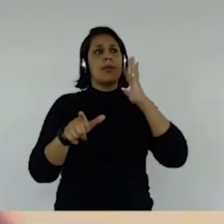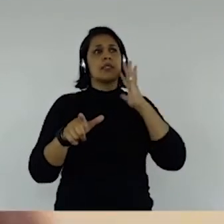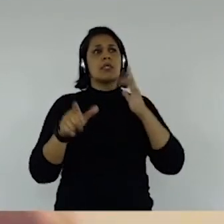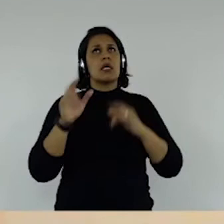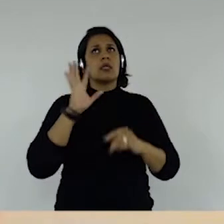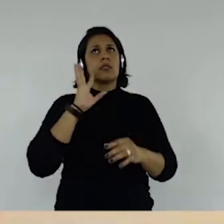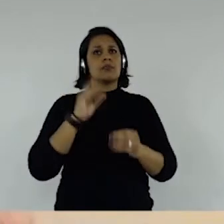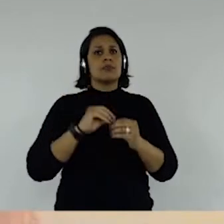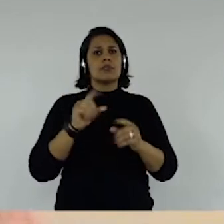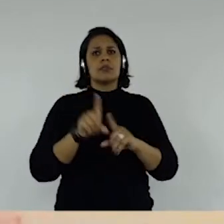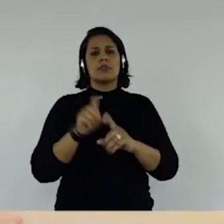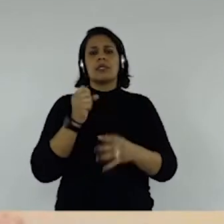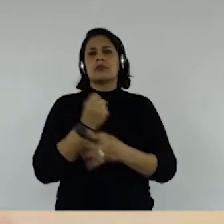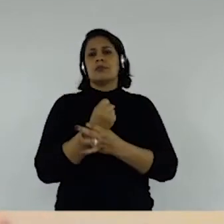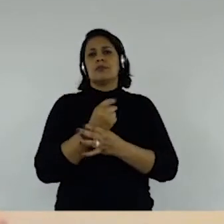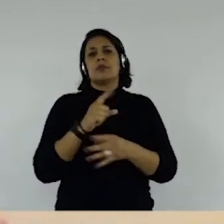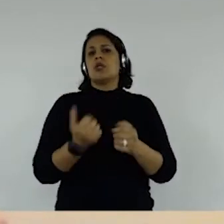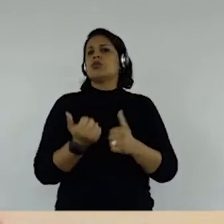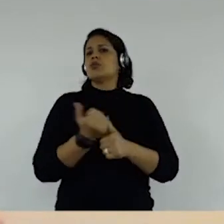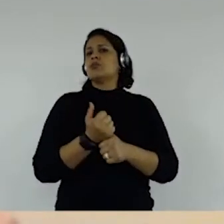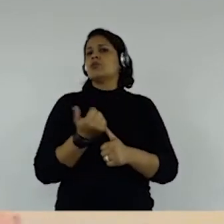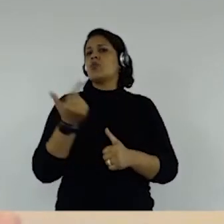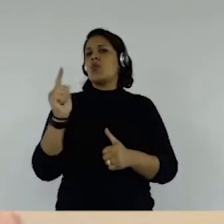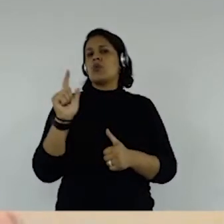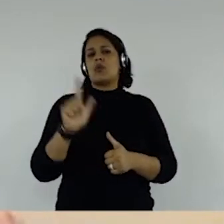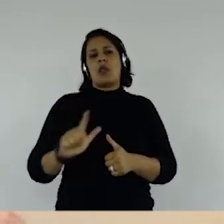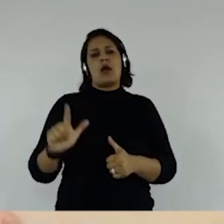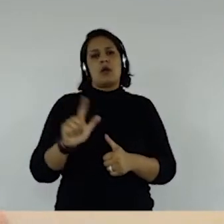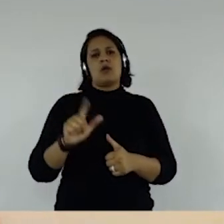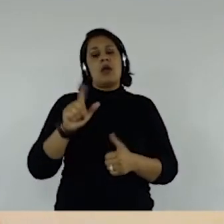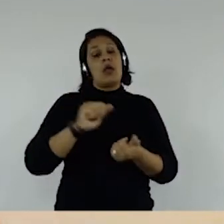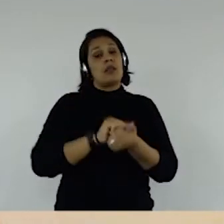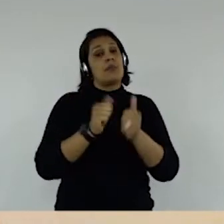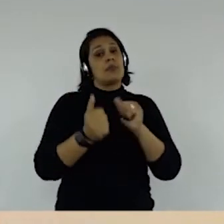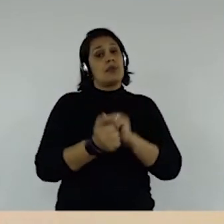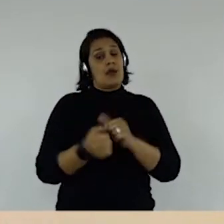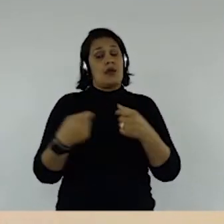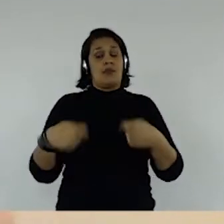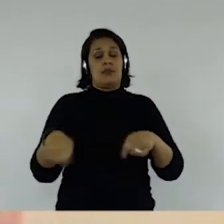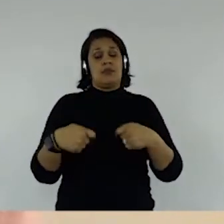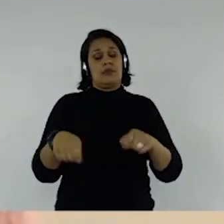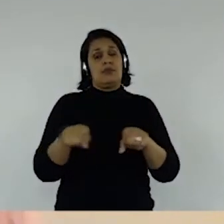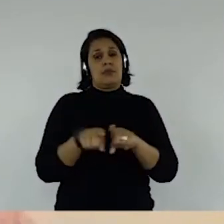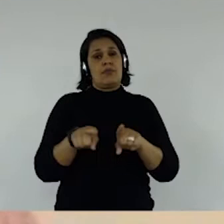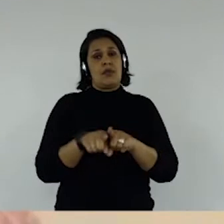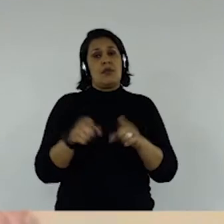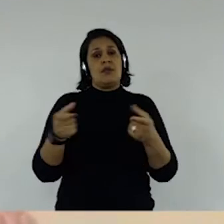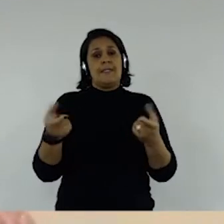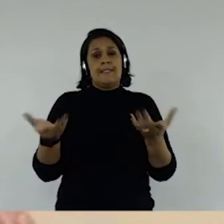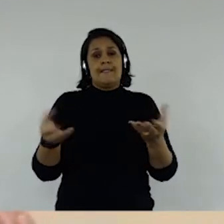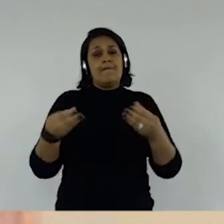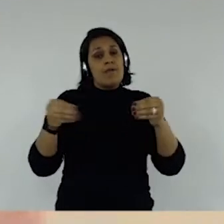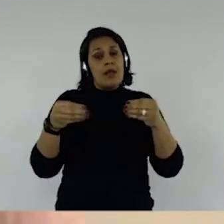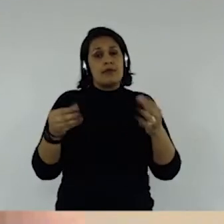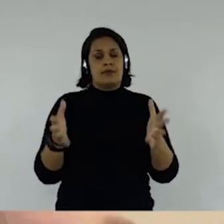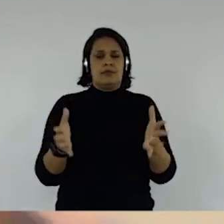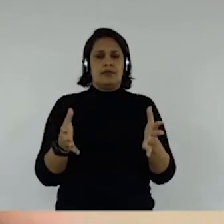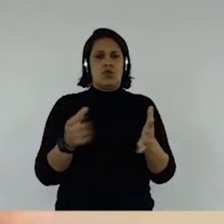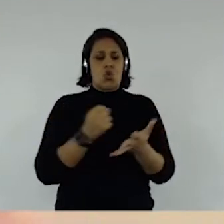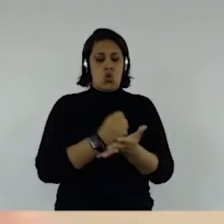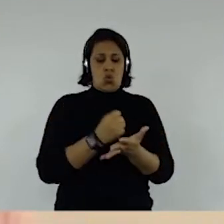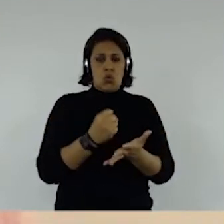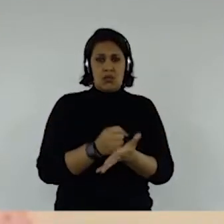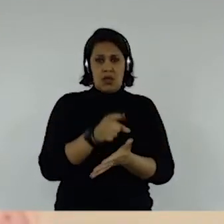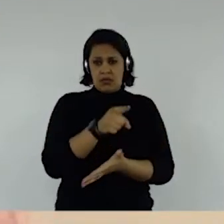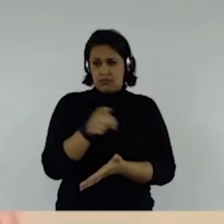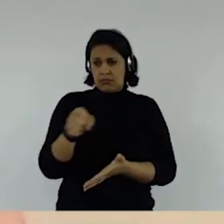da segurança é substituída por uma lógica de adaptabilidade e flexibilidade. Os contratos já são incompletos, as partes já